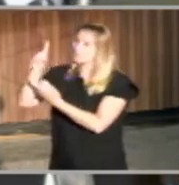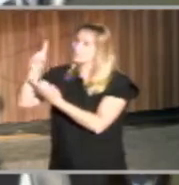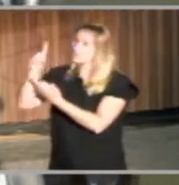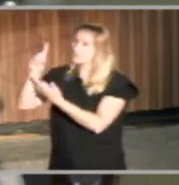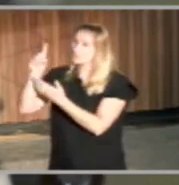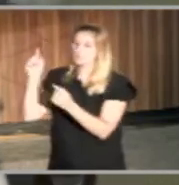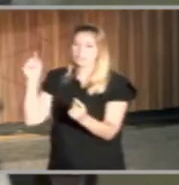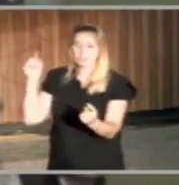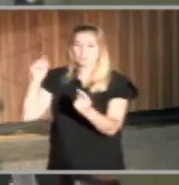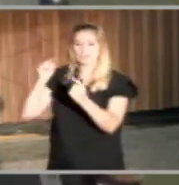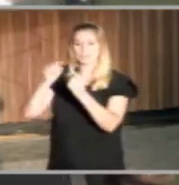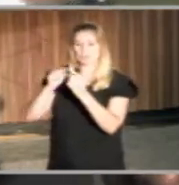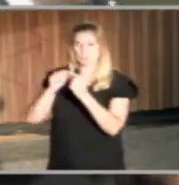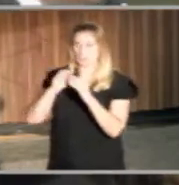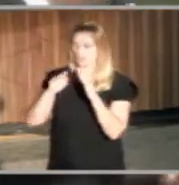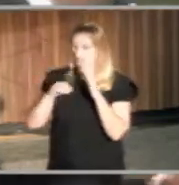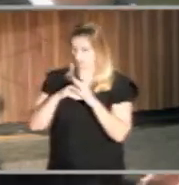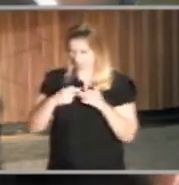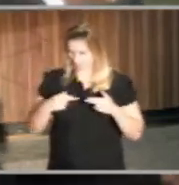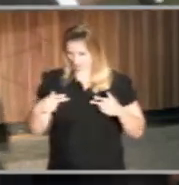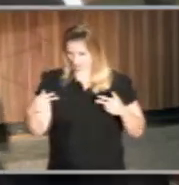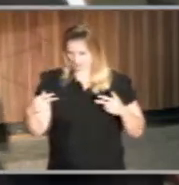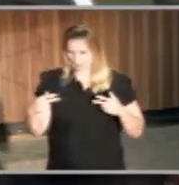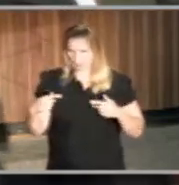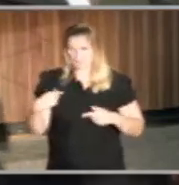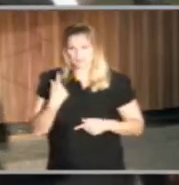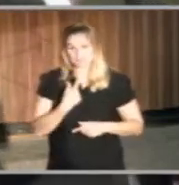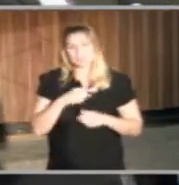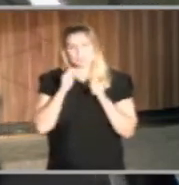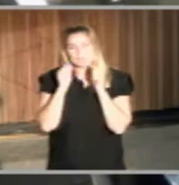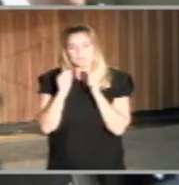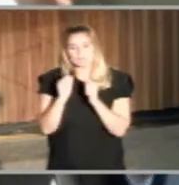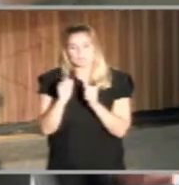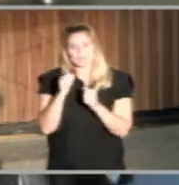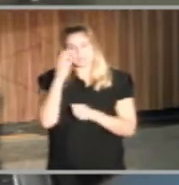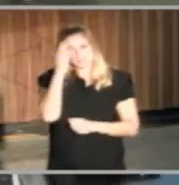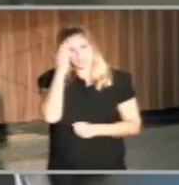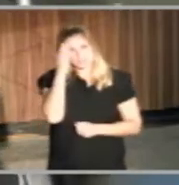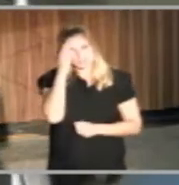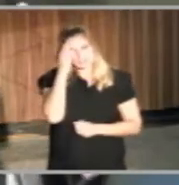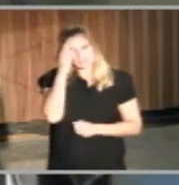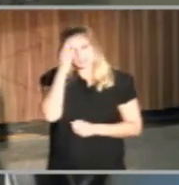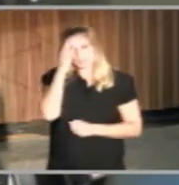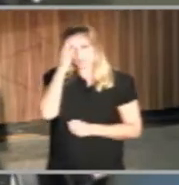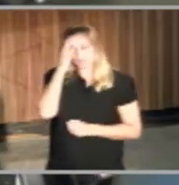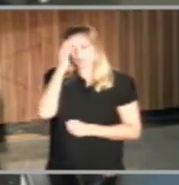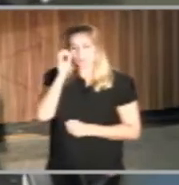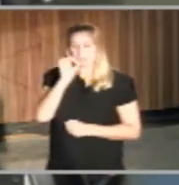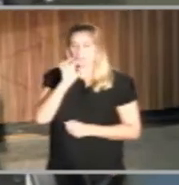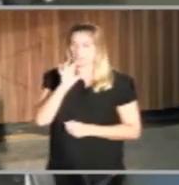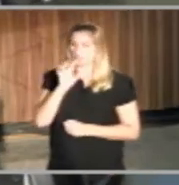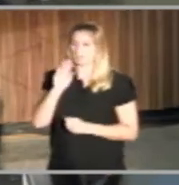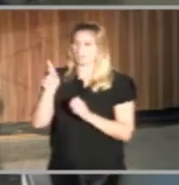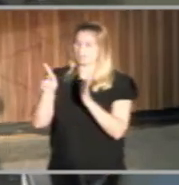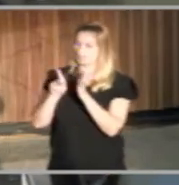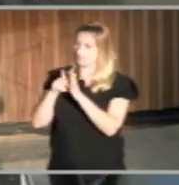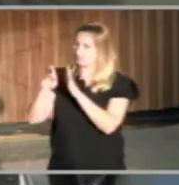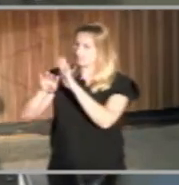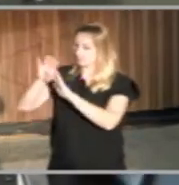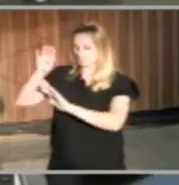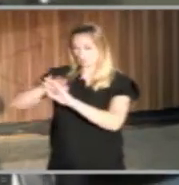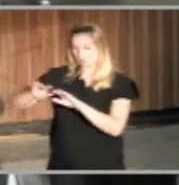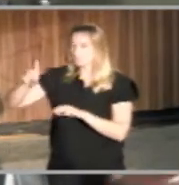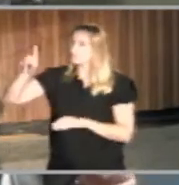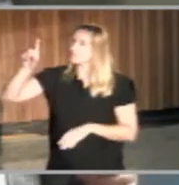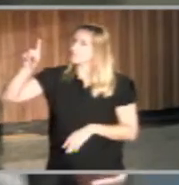tudo isso. É que a gente saiba que veio das mãos dEle. E a gente saiba até